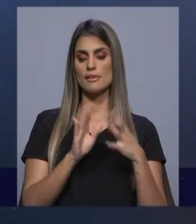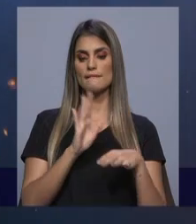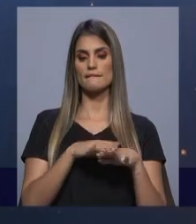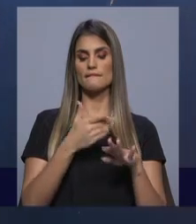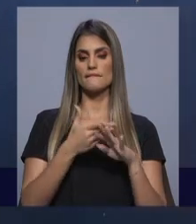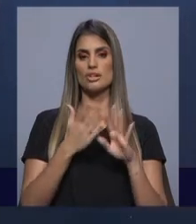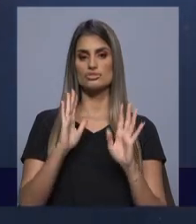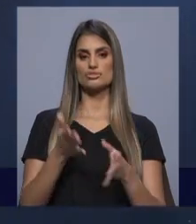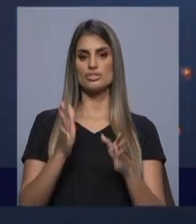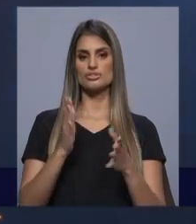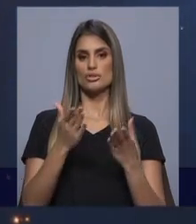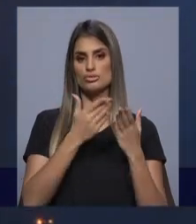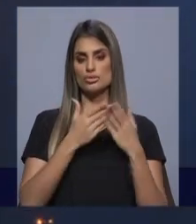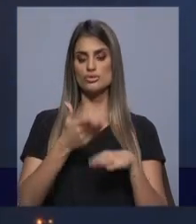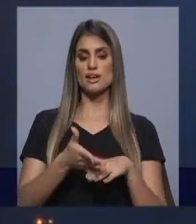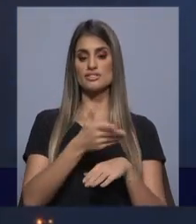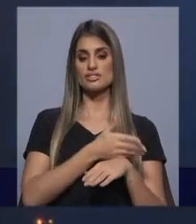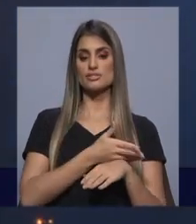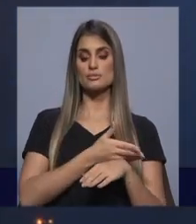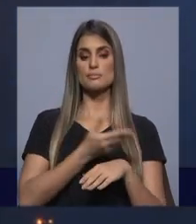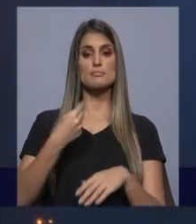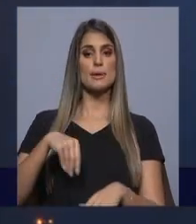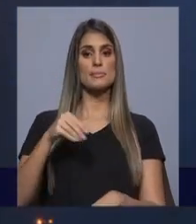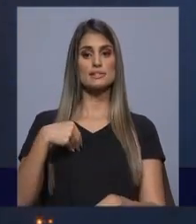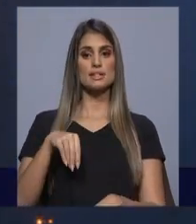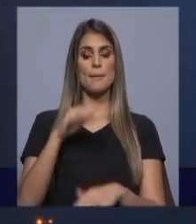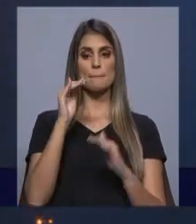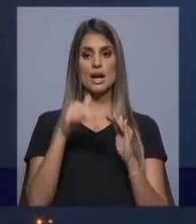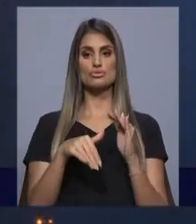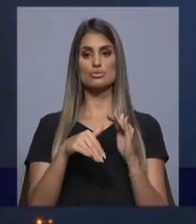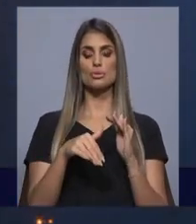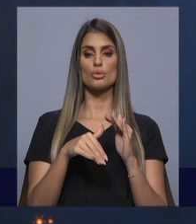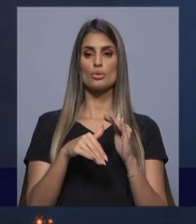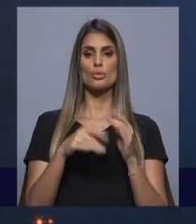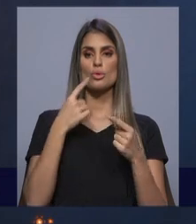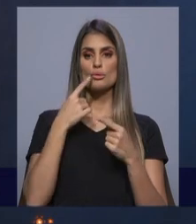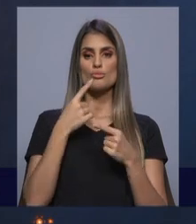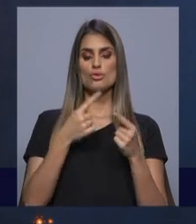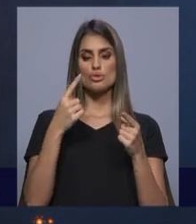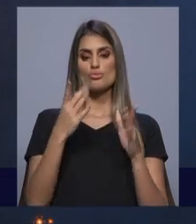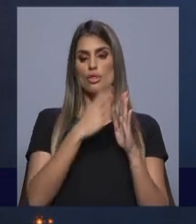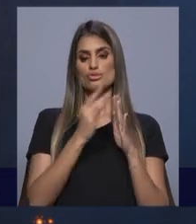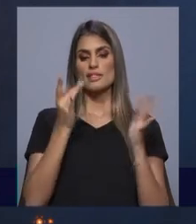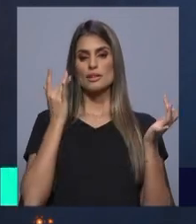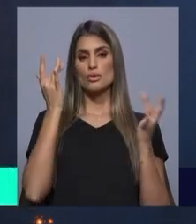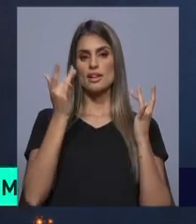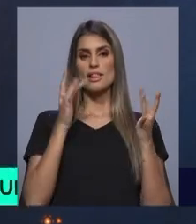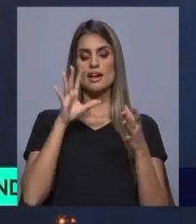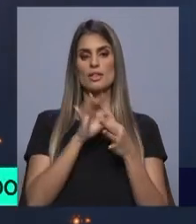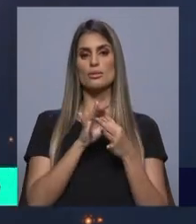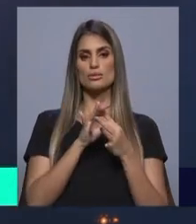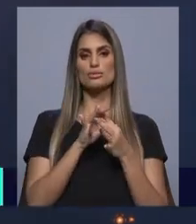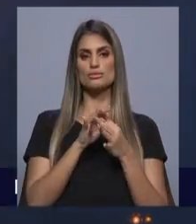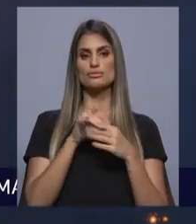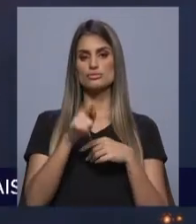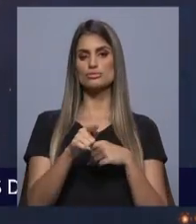alguma vez foi medida em estudos anteriores, mas mesmo assim é inferior àquilo que dizem os modelos teóricos sobre a abundância